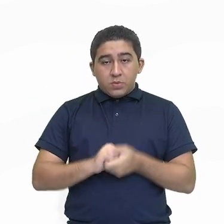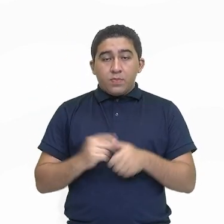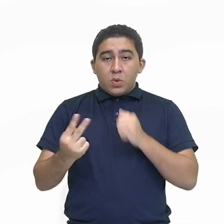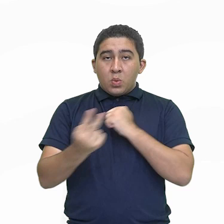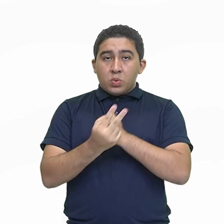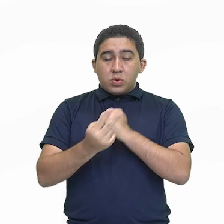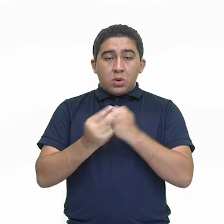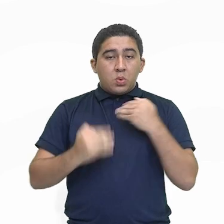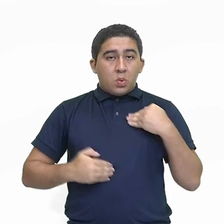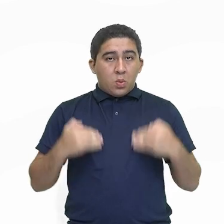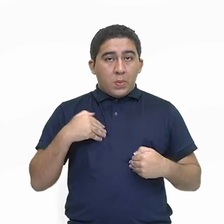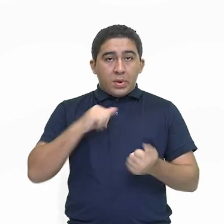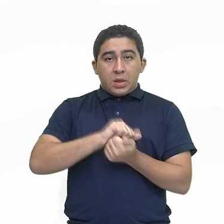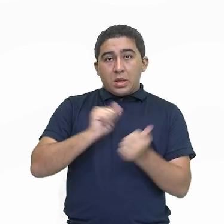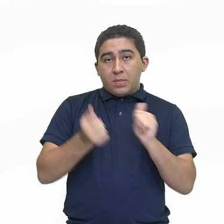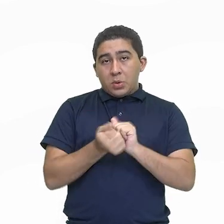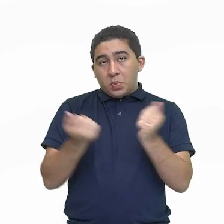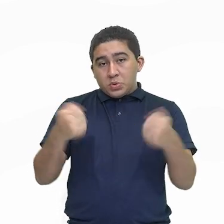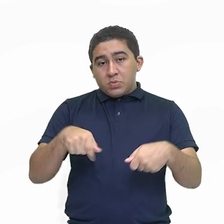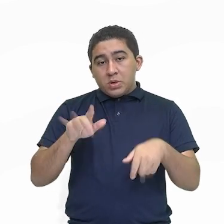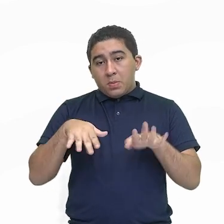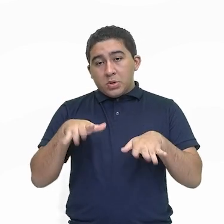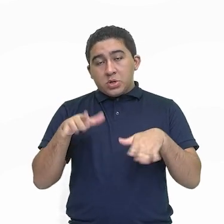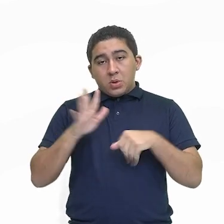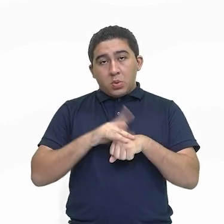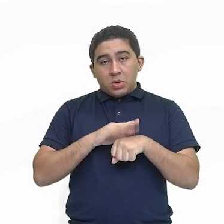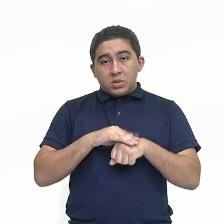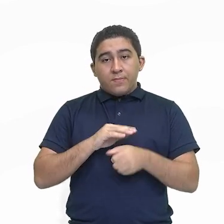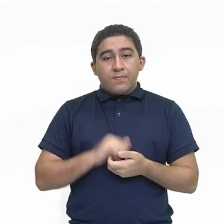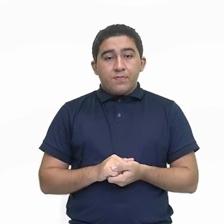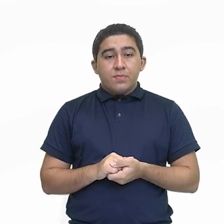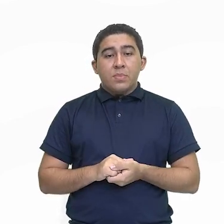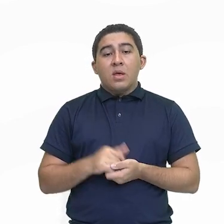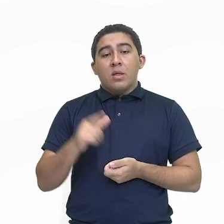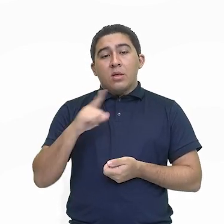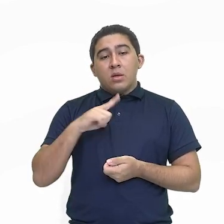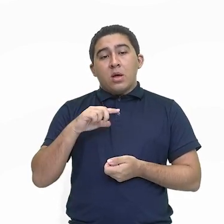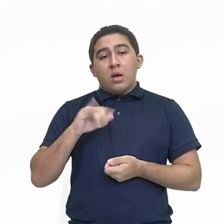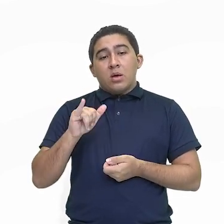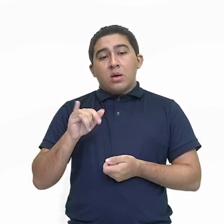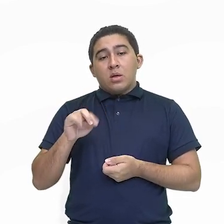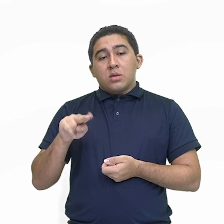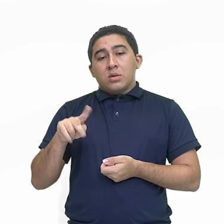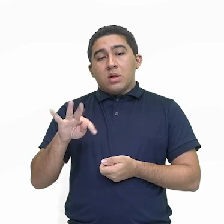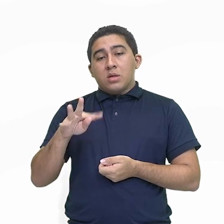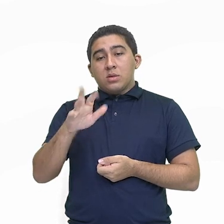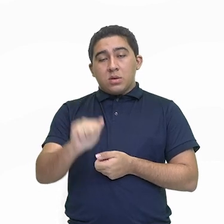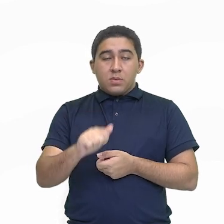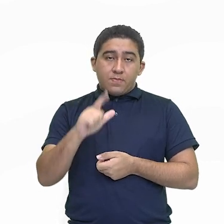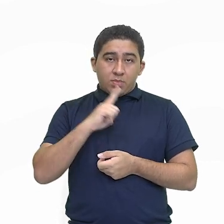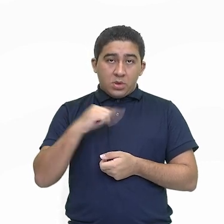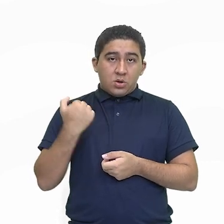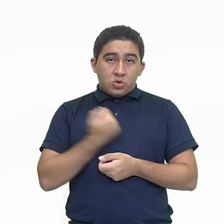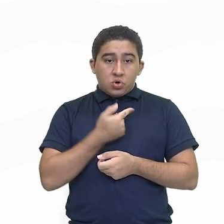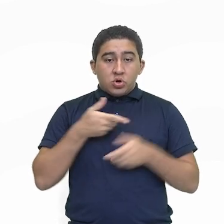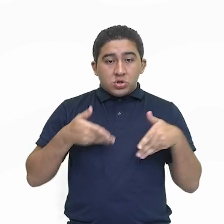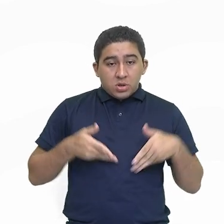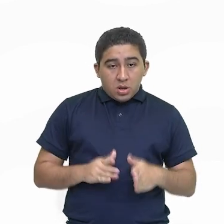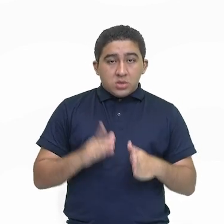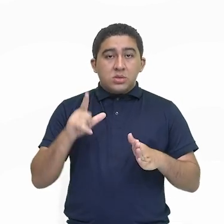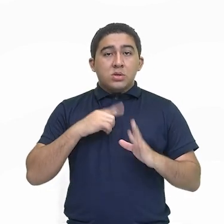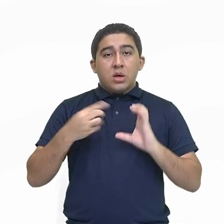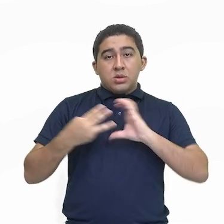imunidade adaptativa. Tem a imunidade inata, aqueles mecanismos que nascem conosco, algumas células